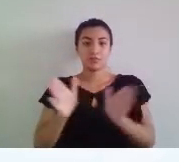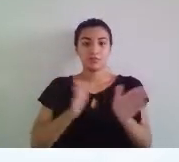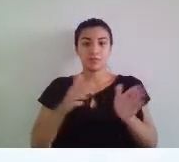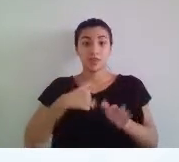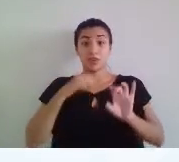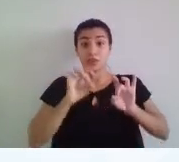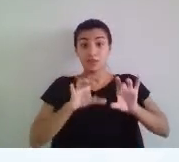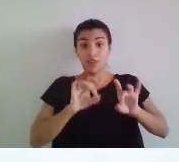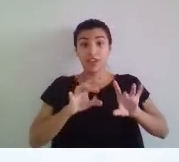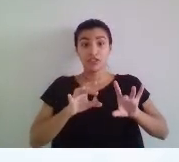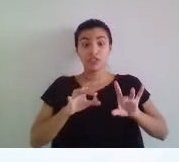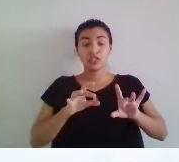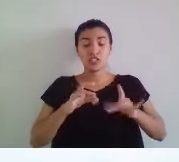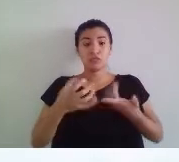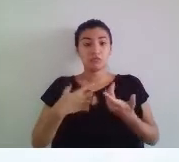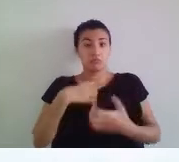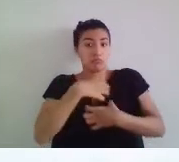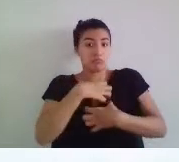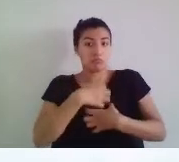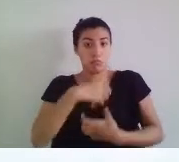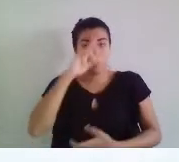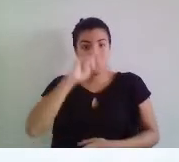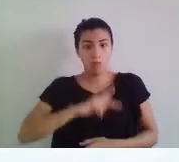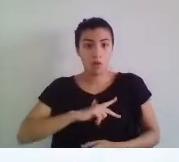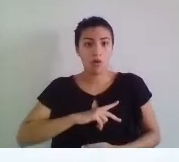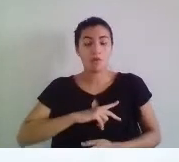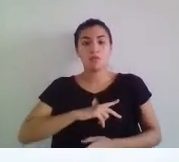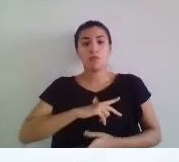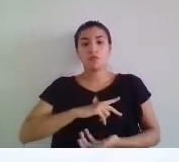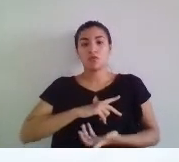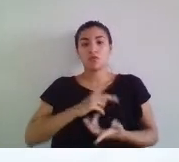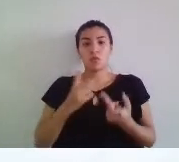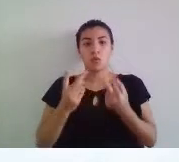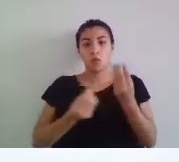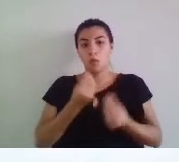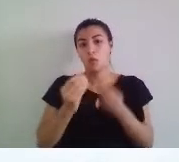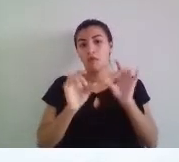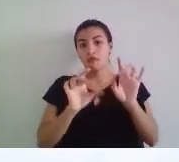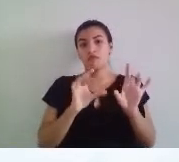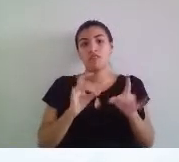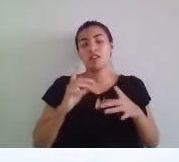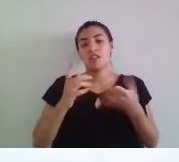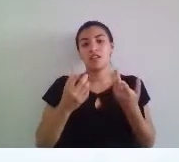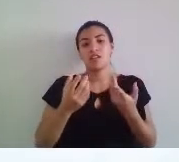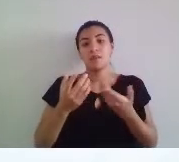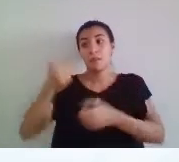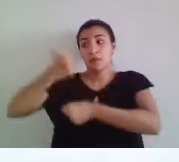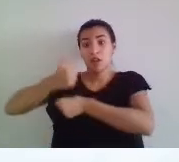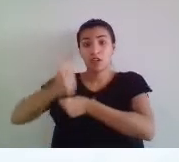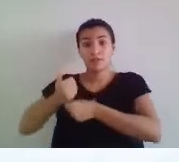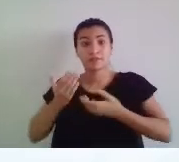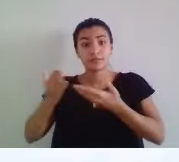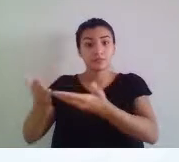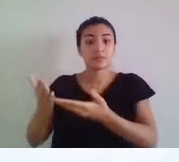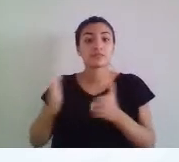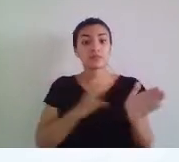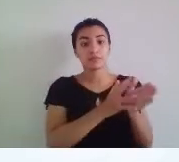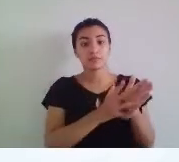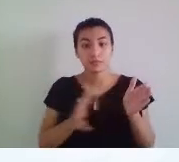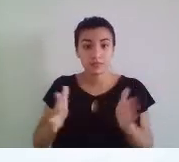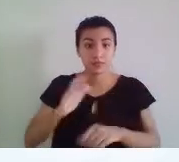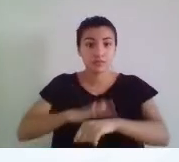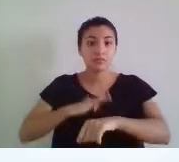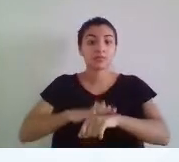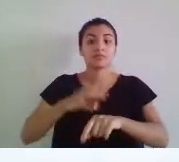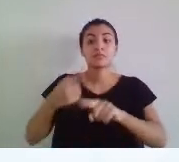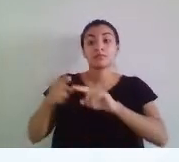vendi a minha energia vital na forma dessa mercadoria força de trabalho para o patrão. E durante a jornada de trabalho, eu tenho, porque eu